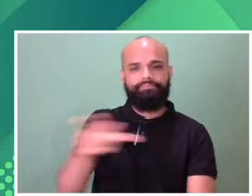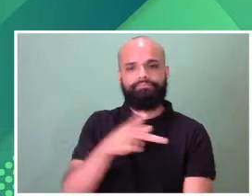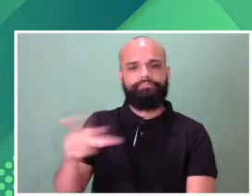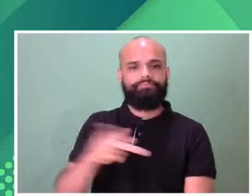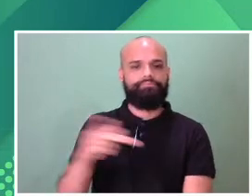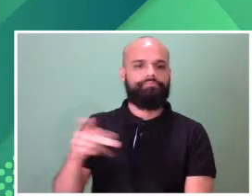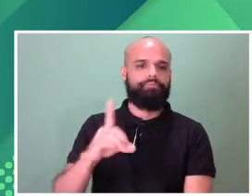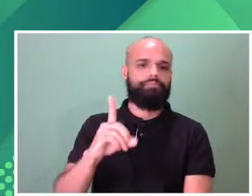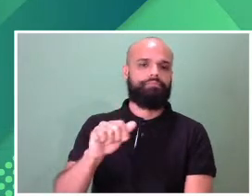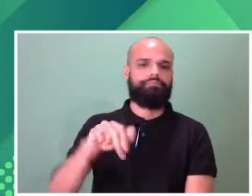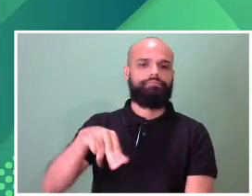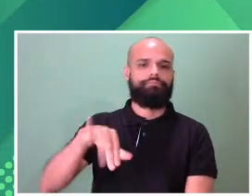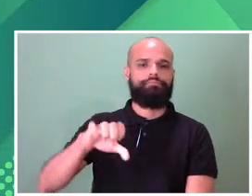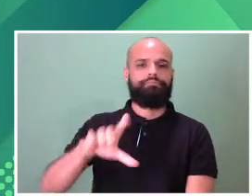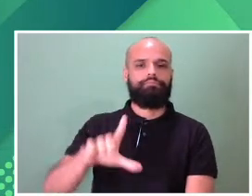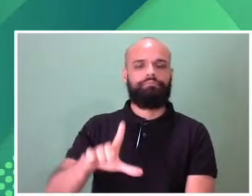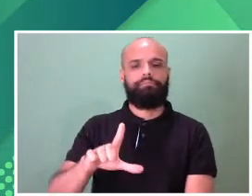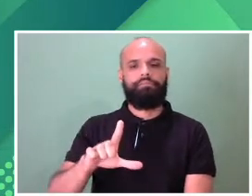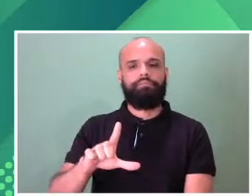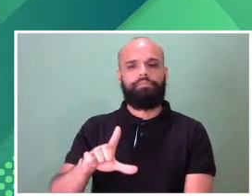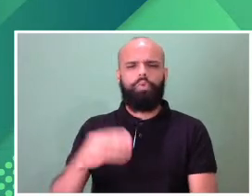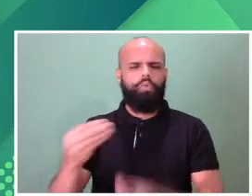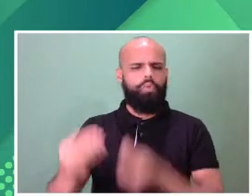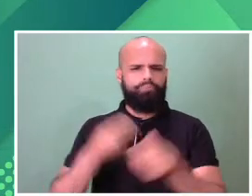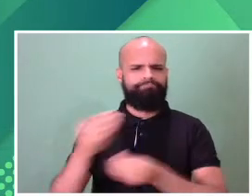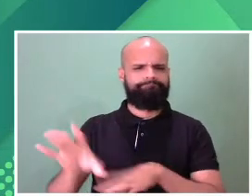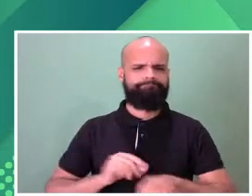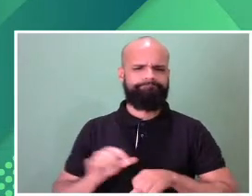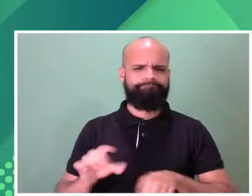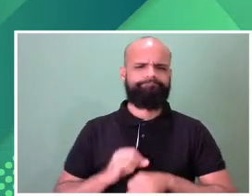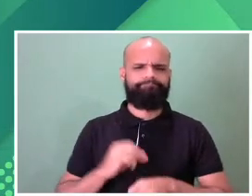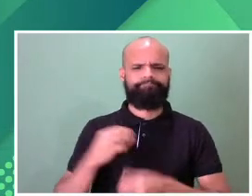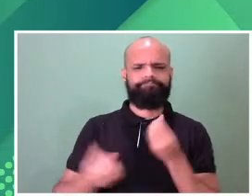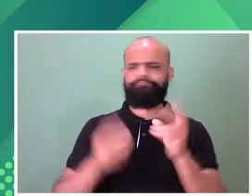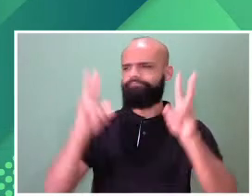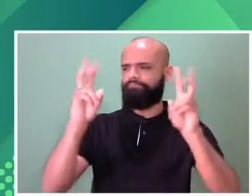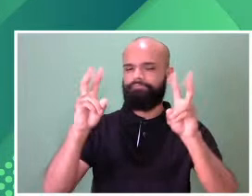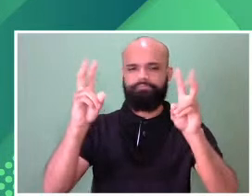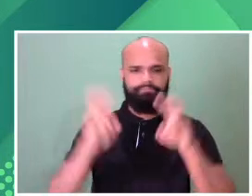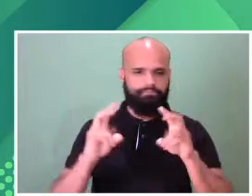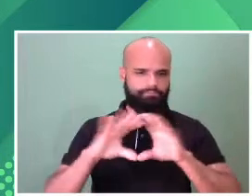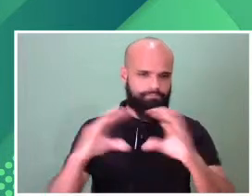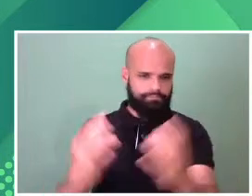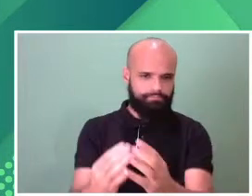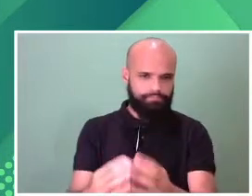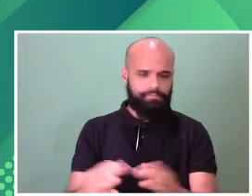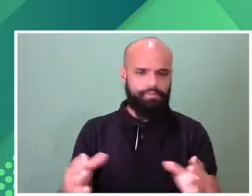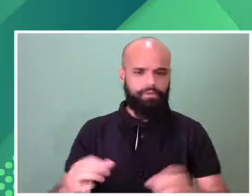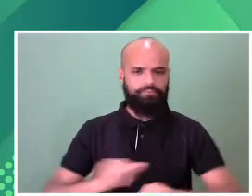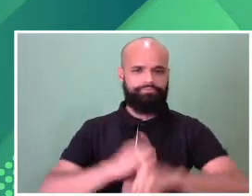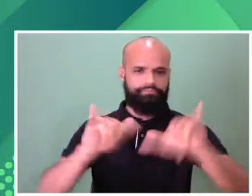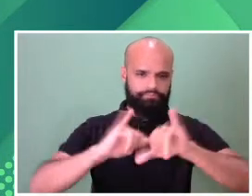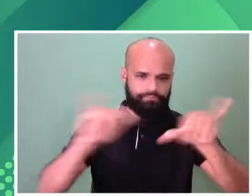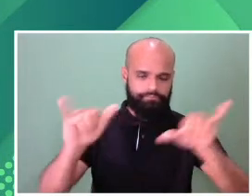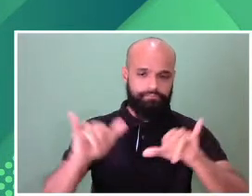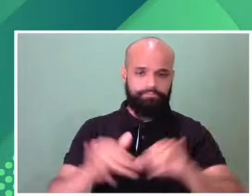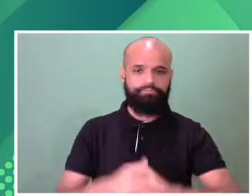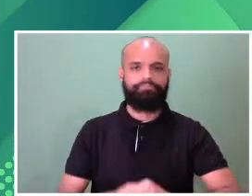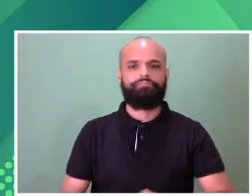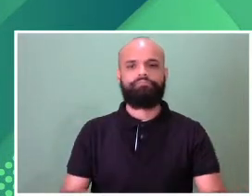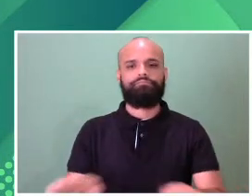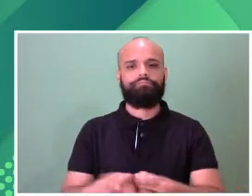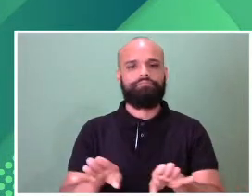Bellic. Como assinalamos pelo título de nossa conferência, Poéticas